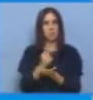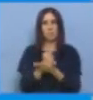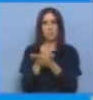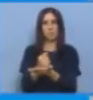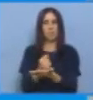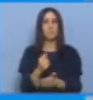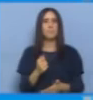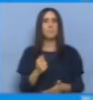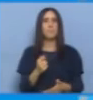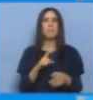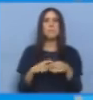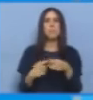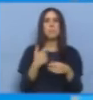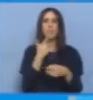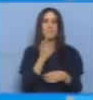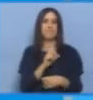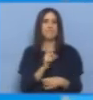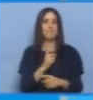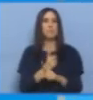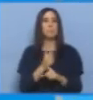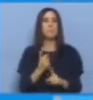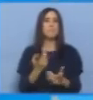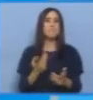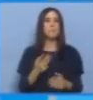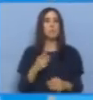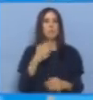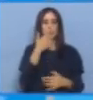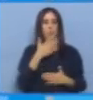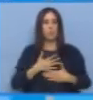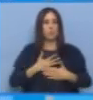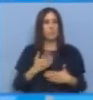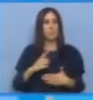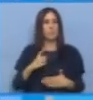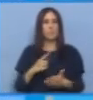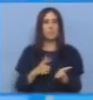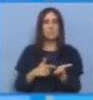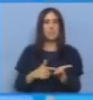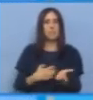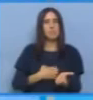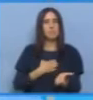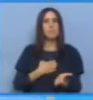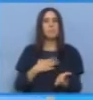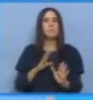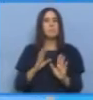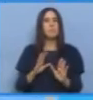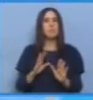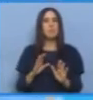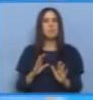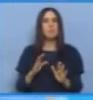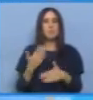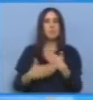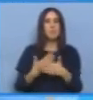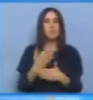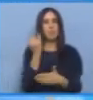Não foi tendo tanta adesão, também porque muitas vezes os voluntários sentem esta necessidade, mas não estão disponíveis para as iniciativas